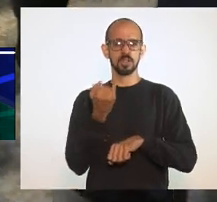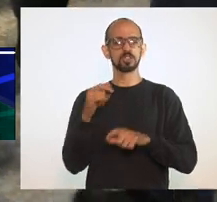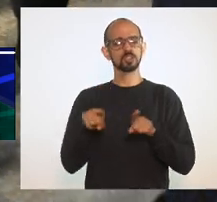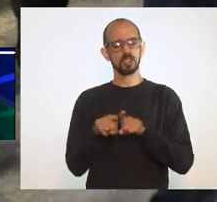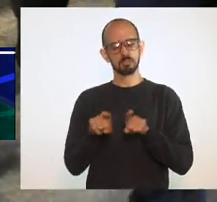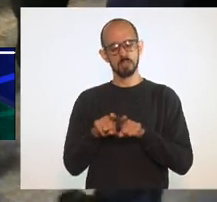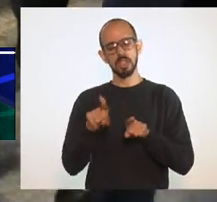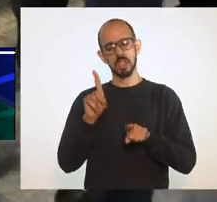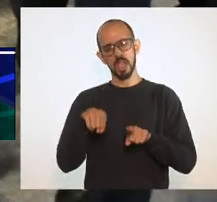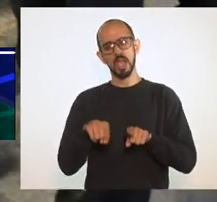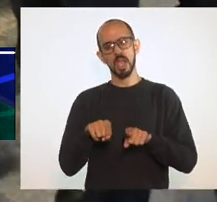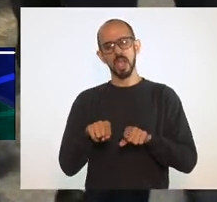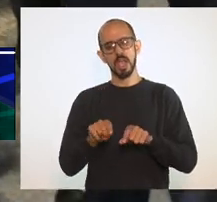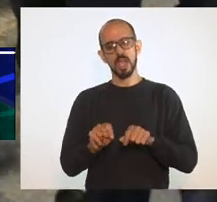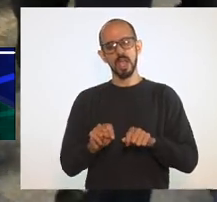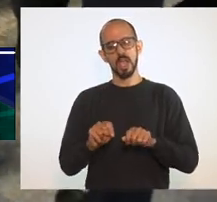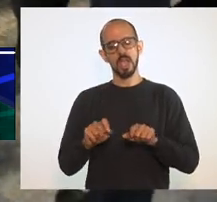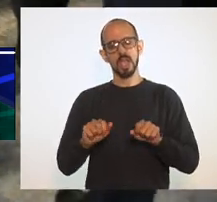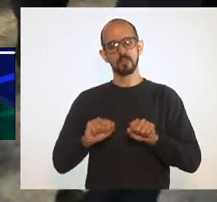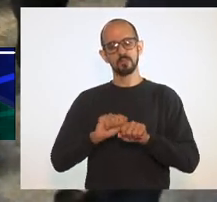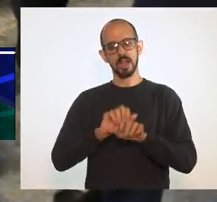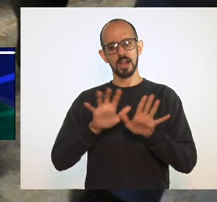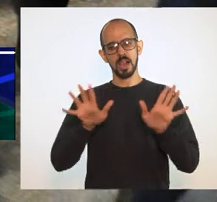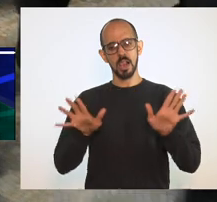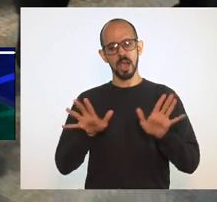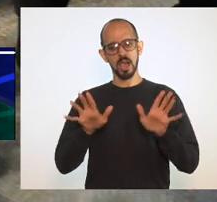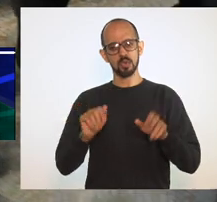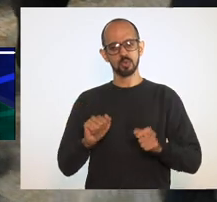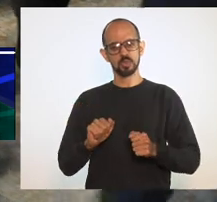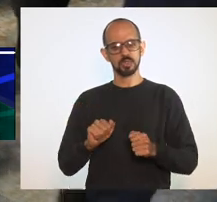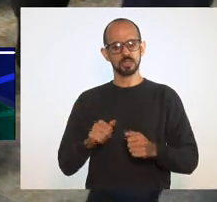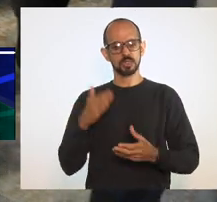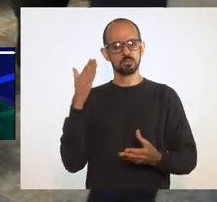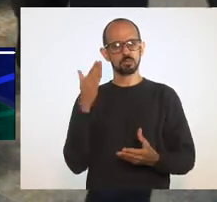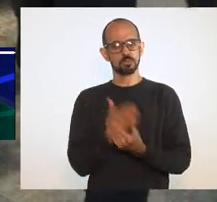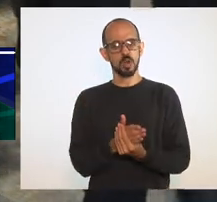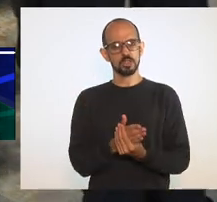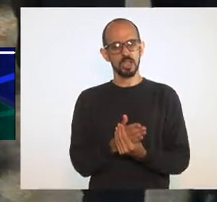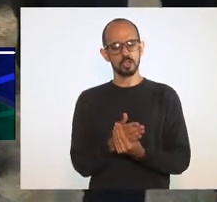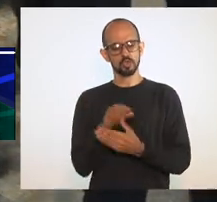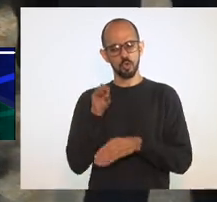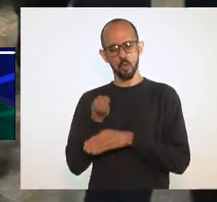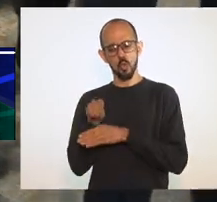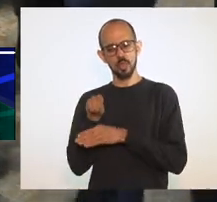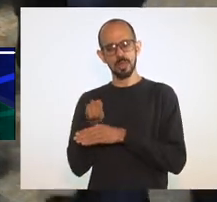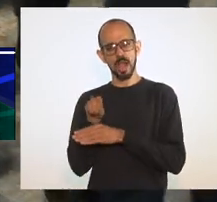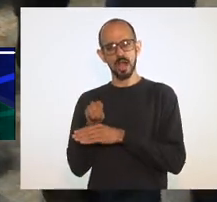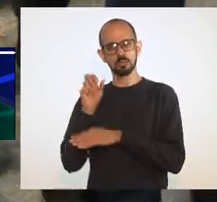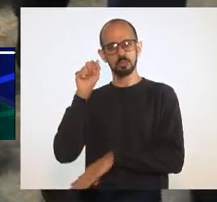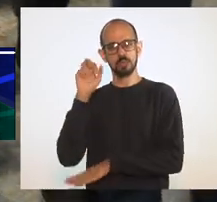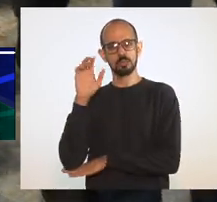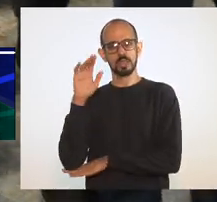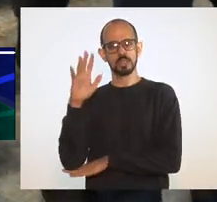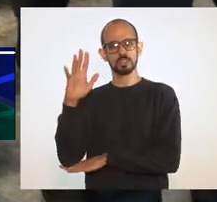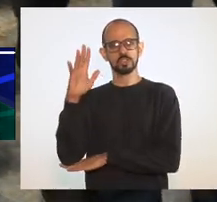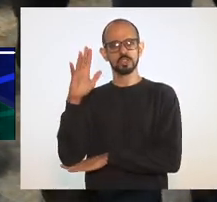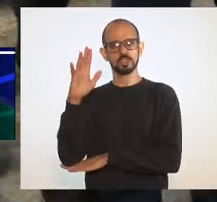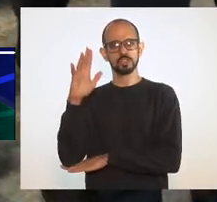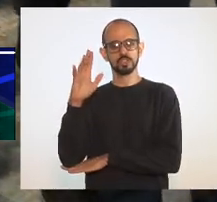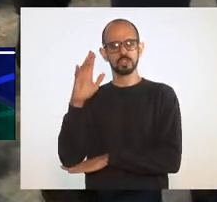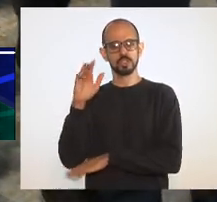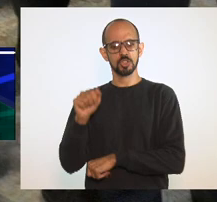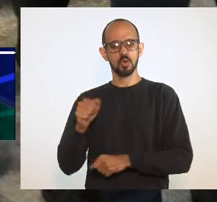precisa transparecer nesse processo de cuidado com o meio ambiente, de cuidado e de celebração de um TAC que